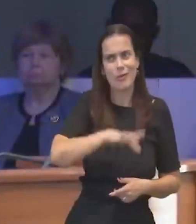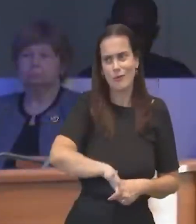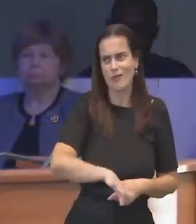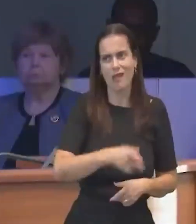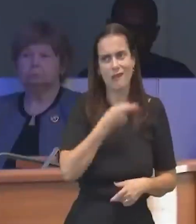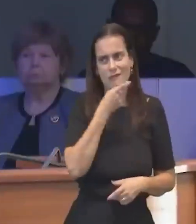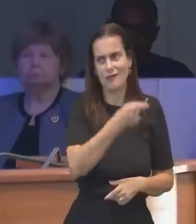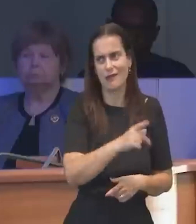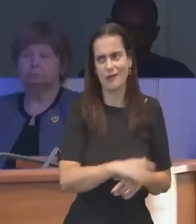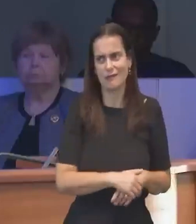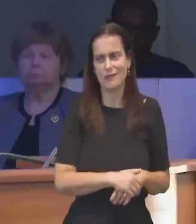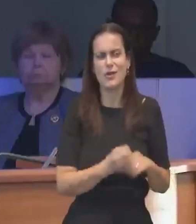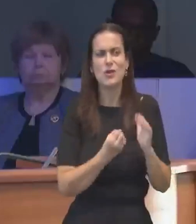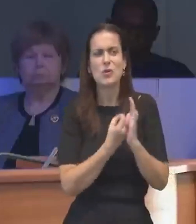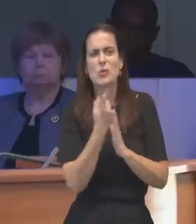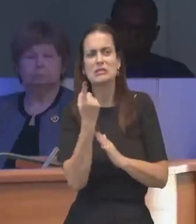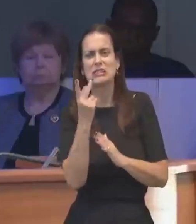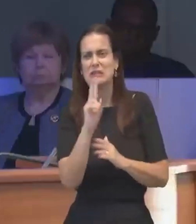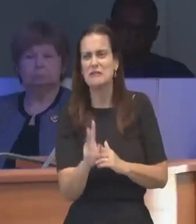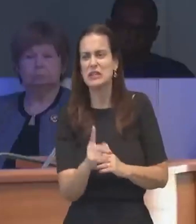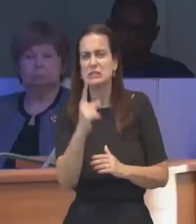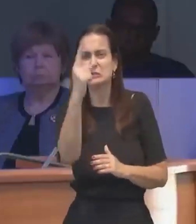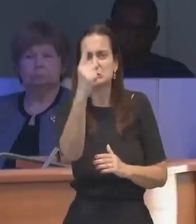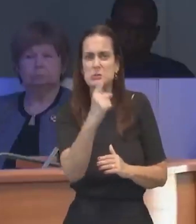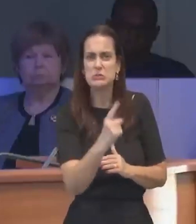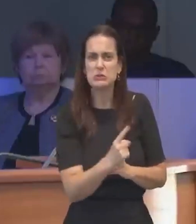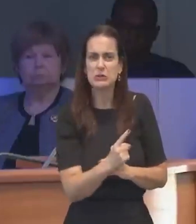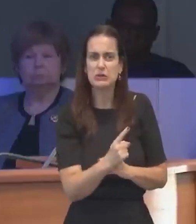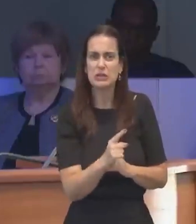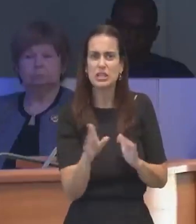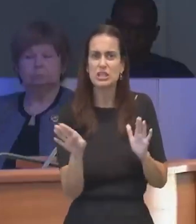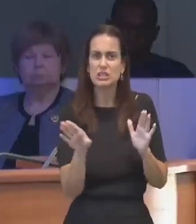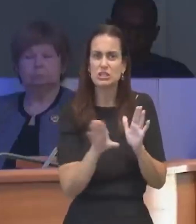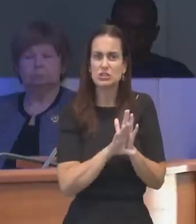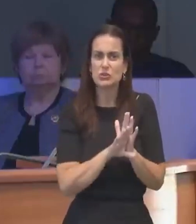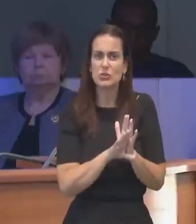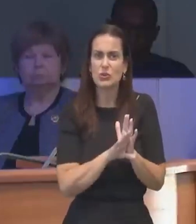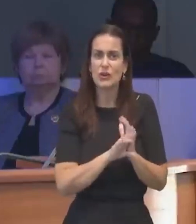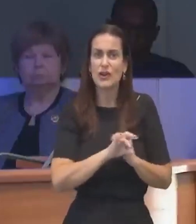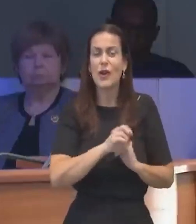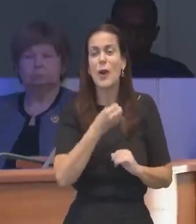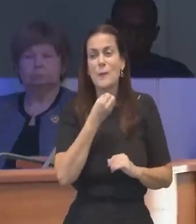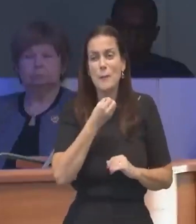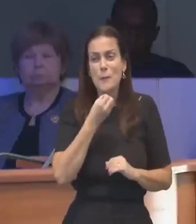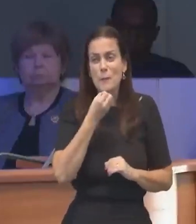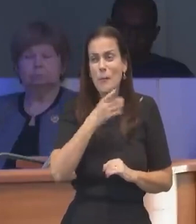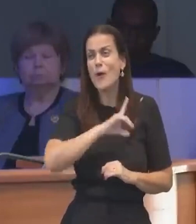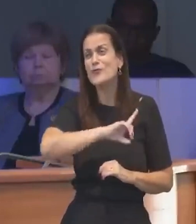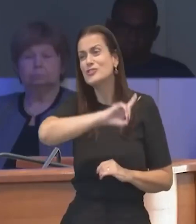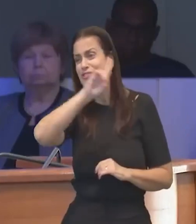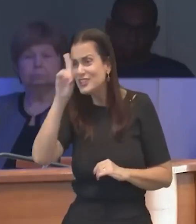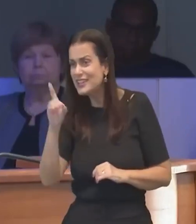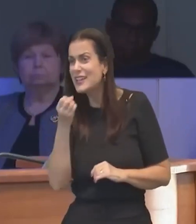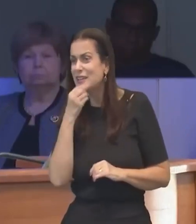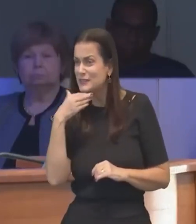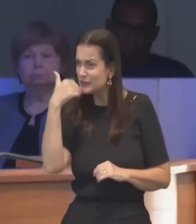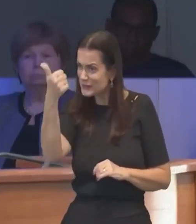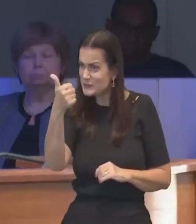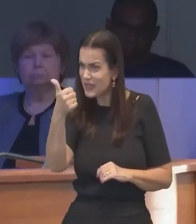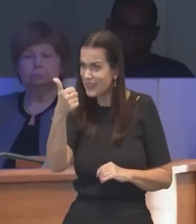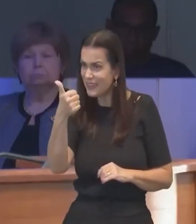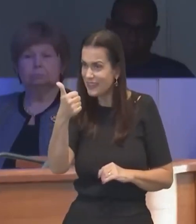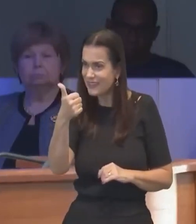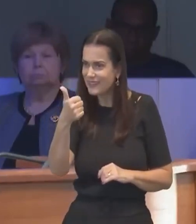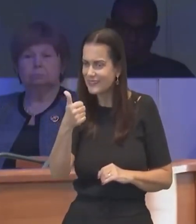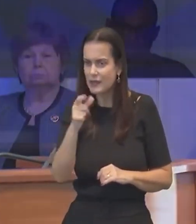Quantas vezes você entrou por aquelas portas e alguém dá a você a saudação: bom dia, meu irmão, está tudo bem com você? E para